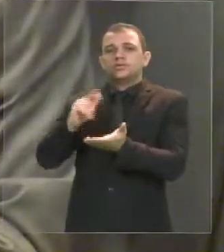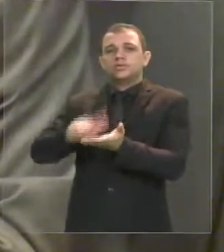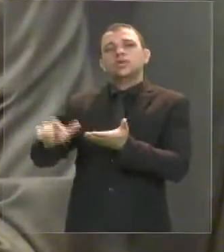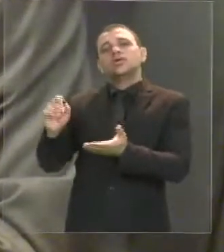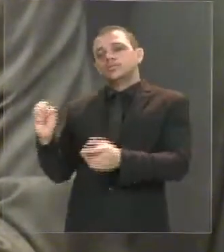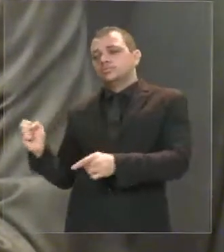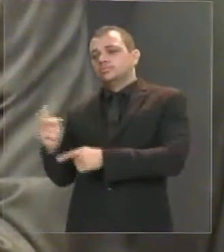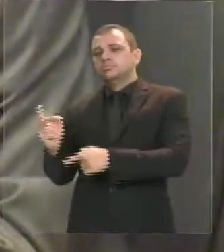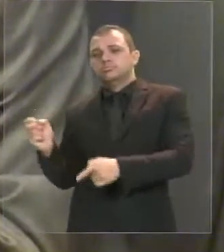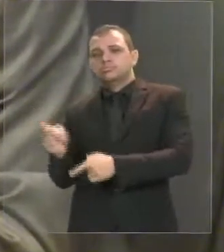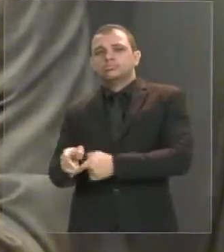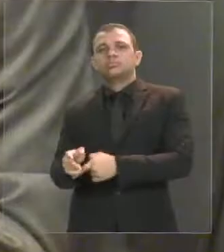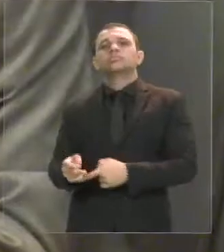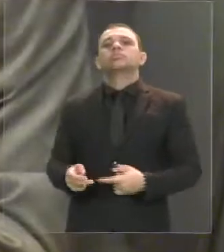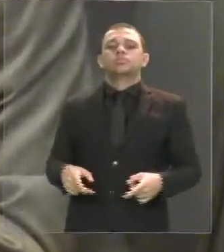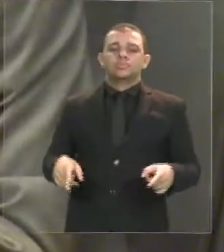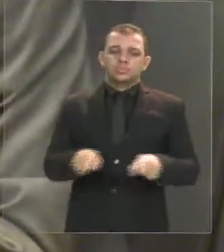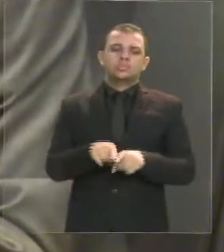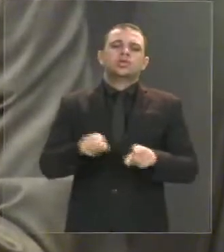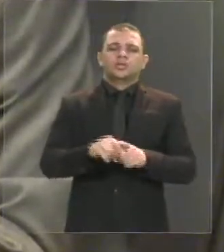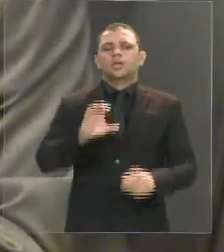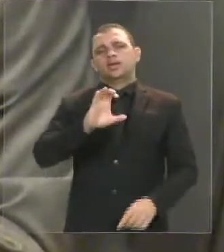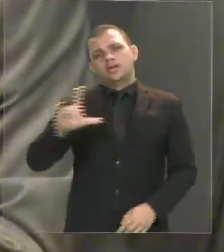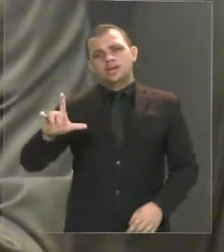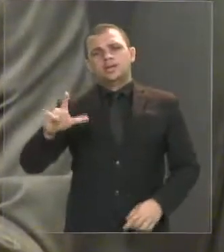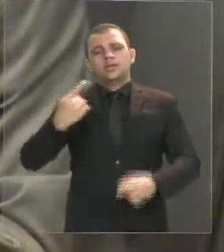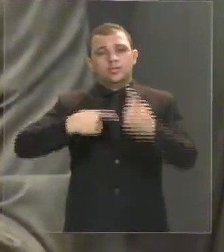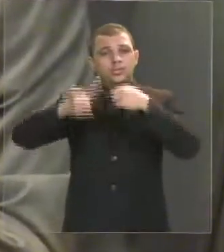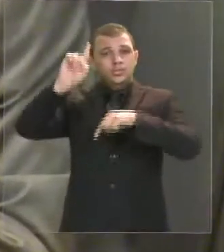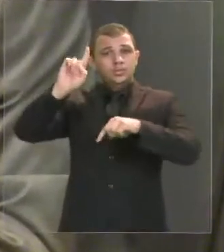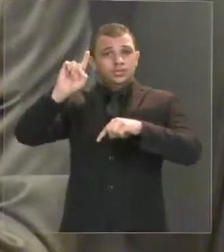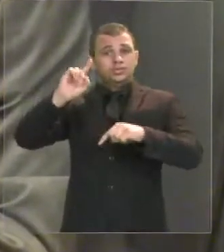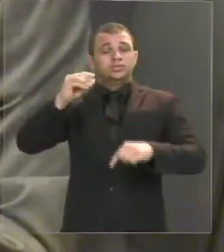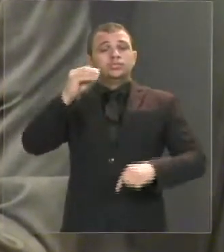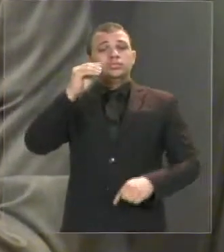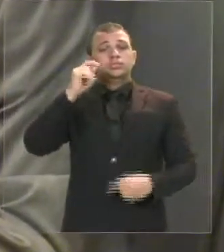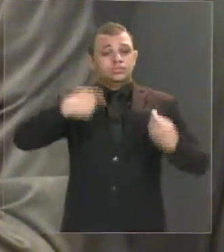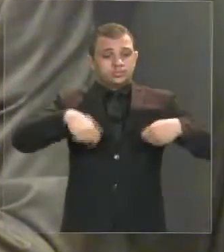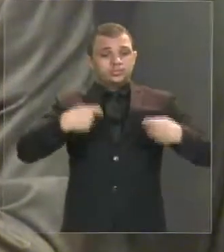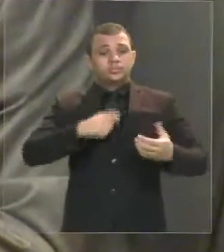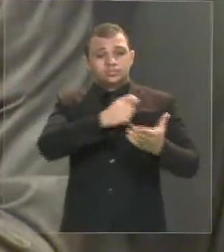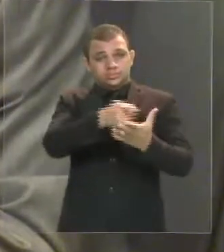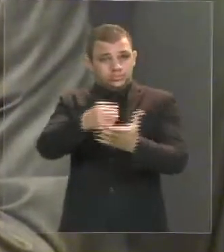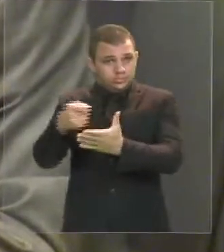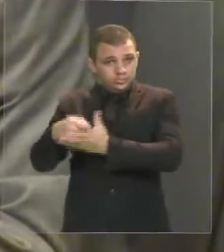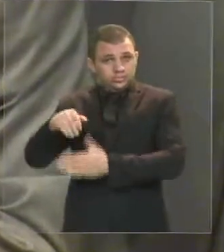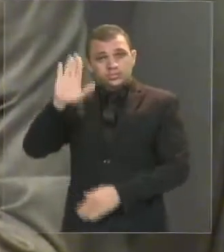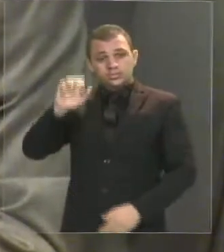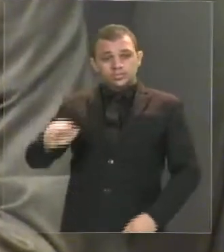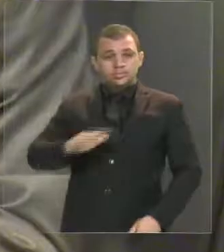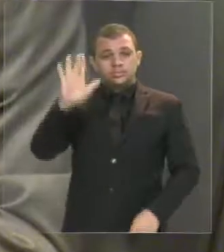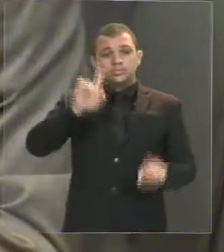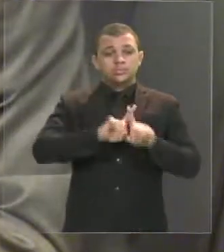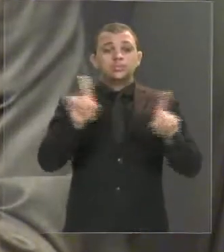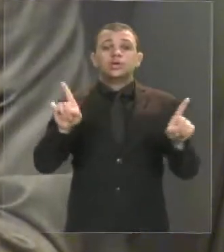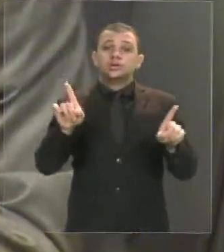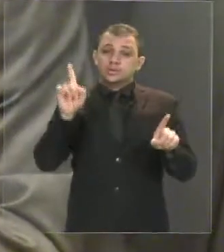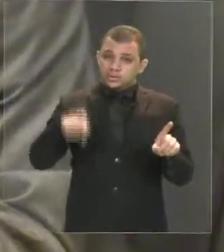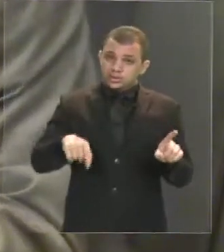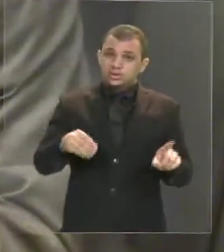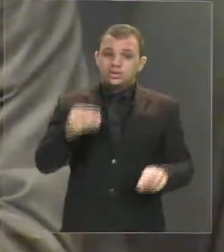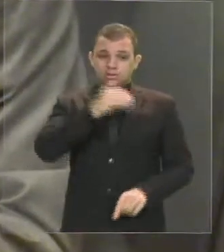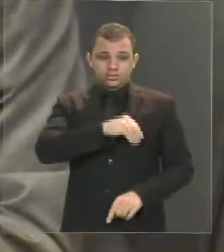pertinente a gastos e aumenta, de fato. Agora, é um aumento significativo que traduz a valorização destes homens e mulheres no Estado do